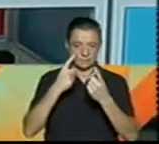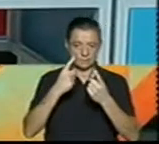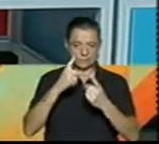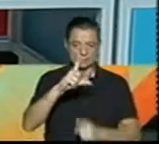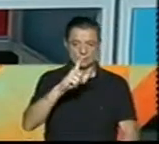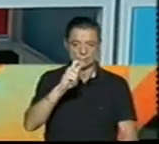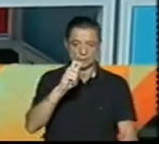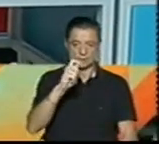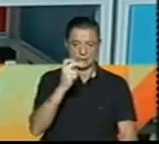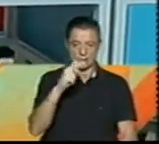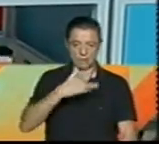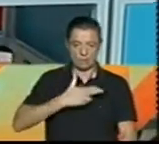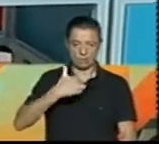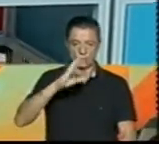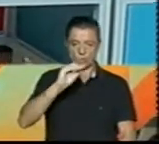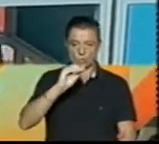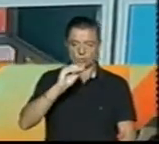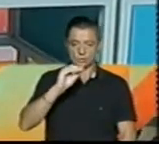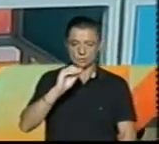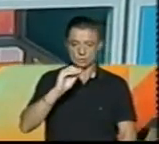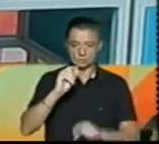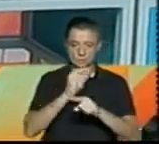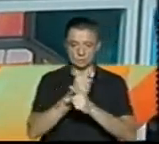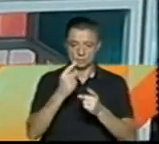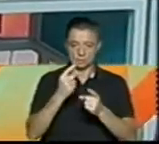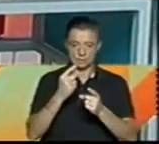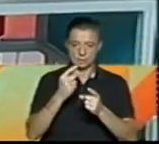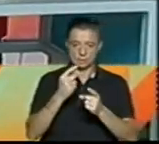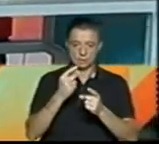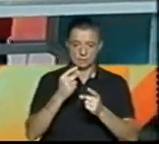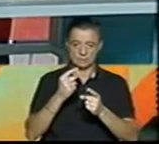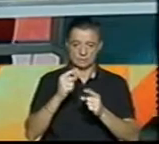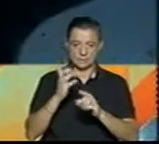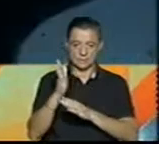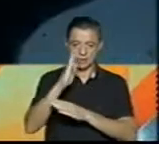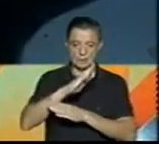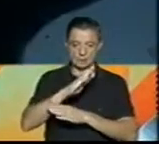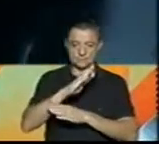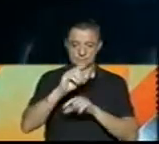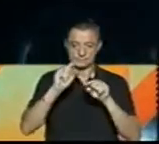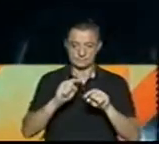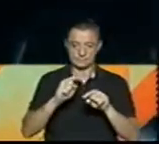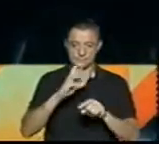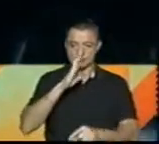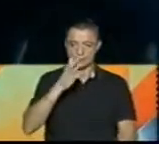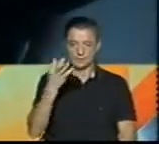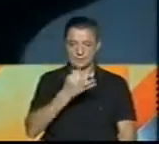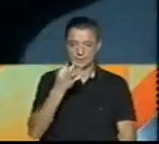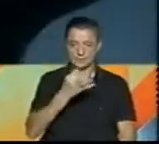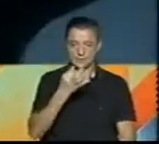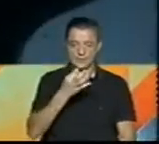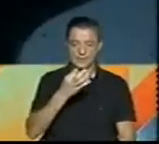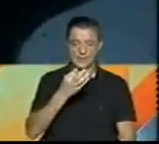Leandro? É que nós gostávamos muito de o convidar para onde é que está o lambareiro? Eu? Preciso aqui no quarto. Sou